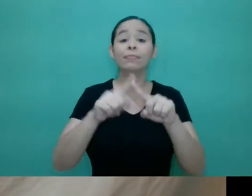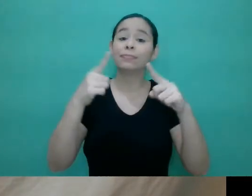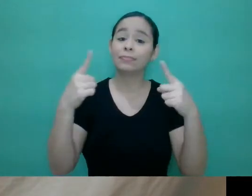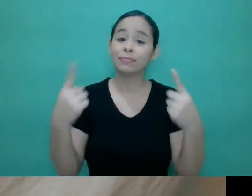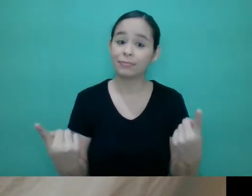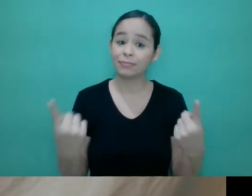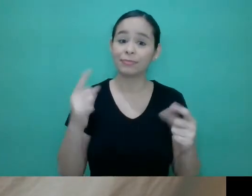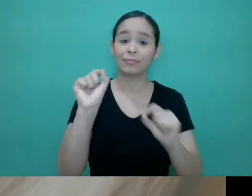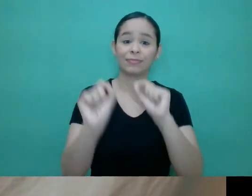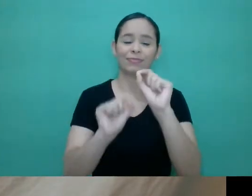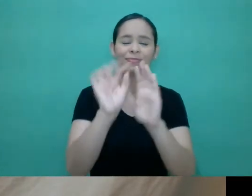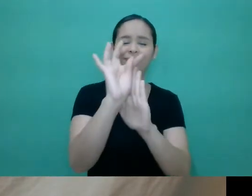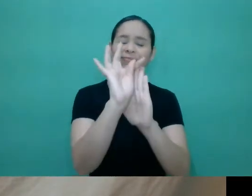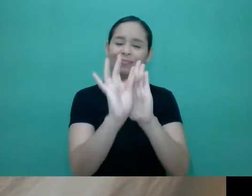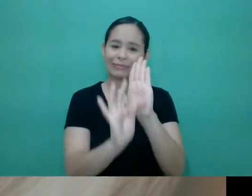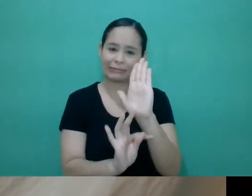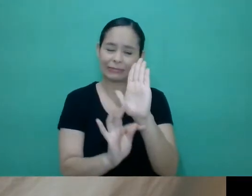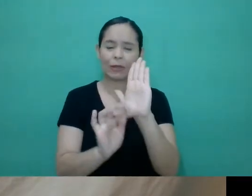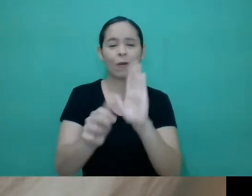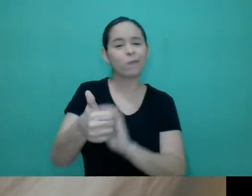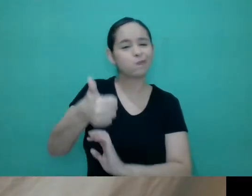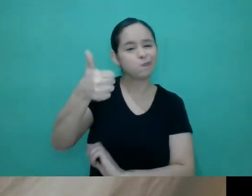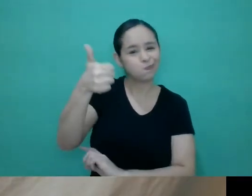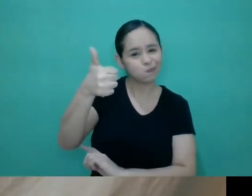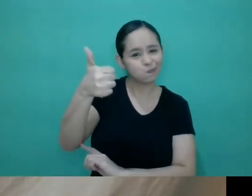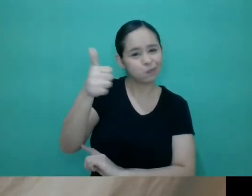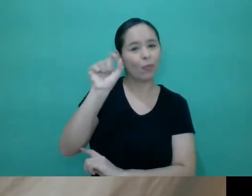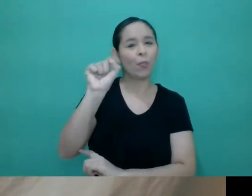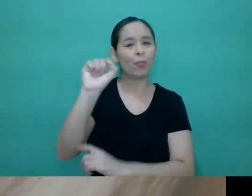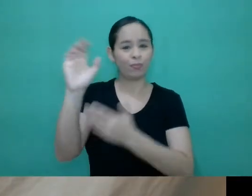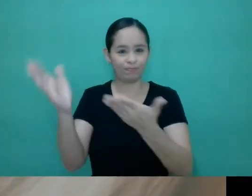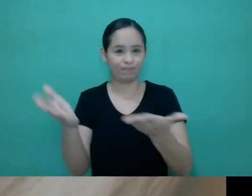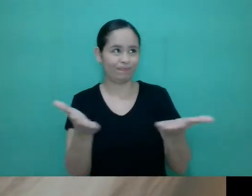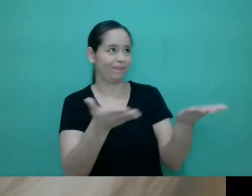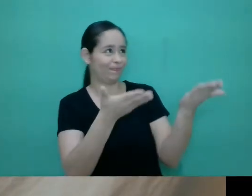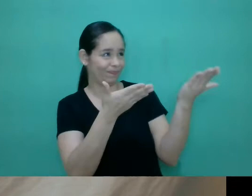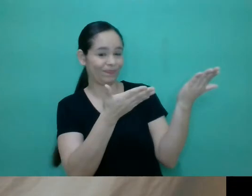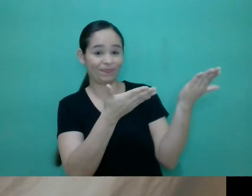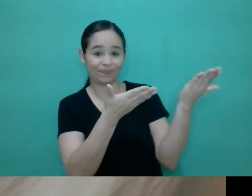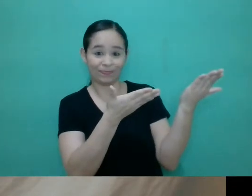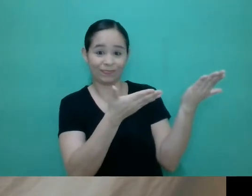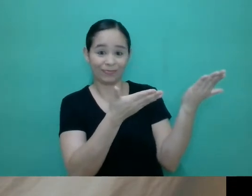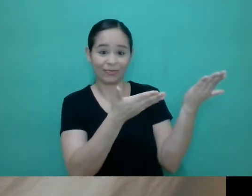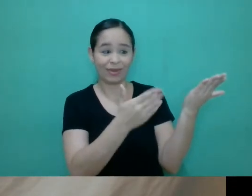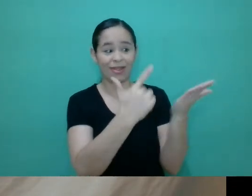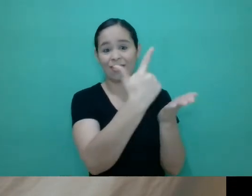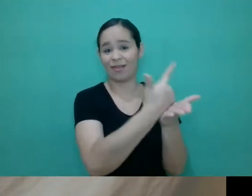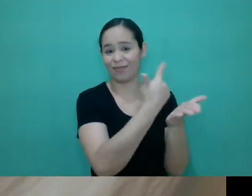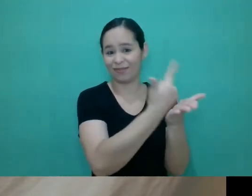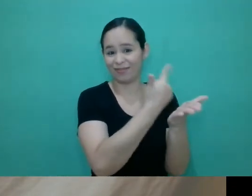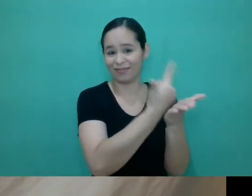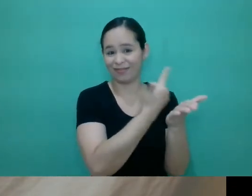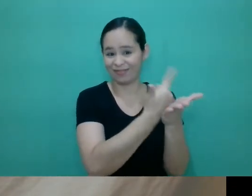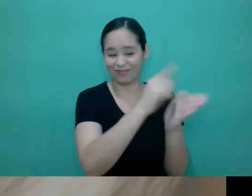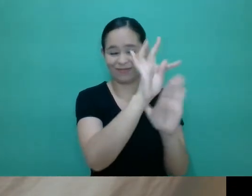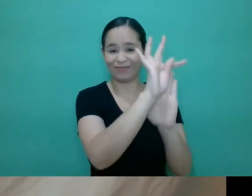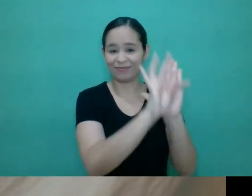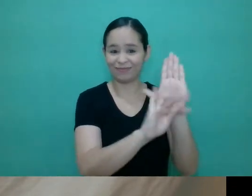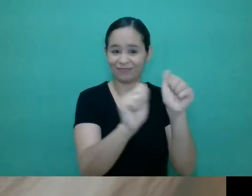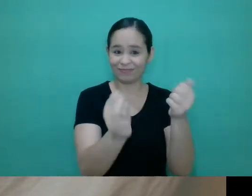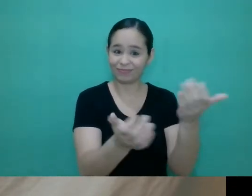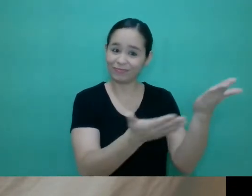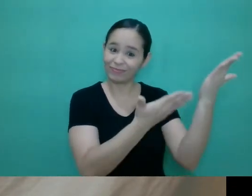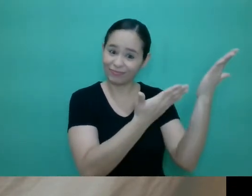um primeiro texto que a gente pode citar aqui é o La Guyane Violée et Calomnie.